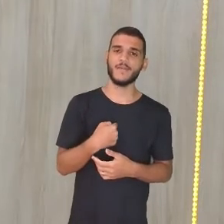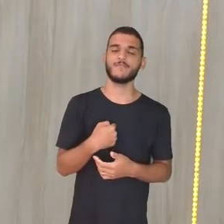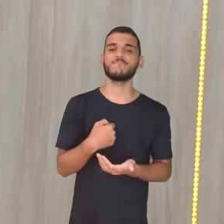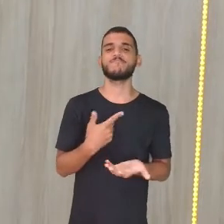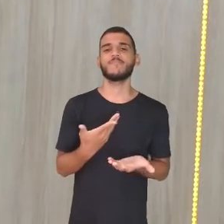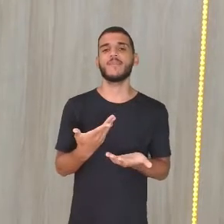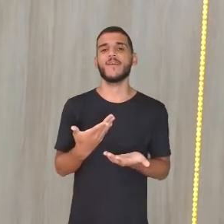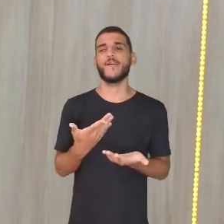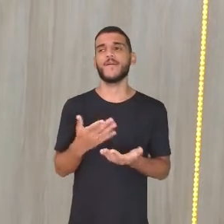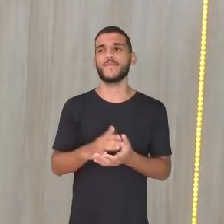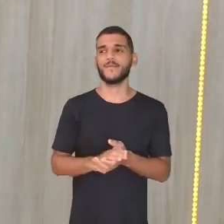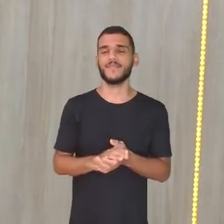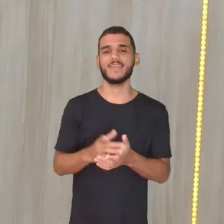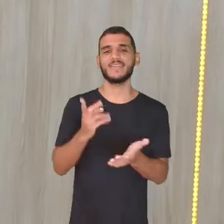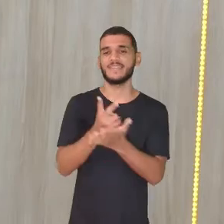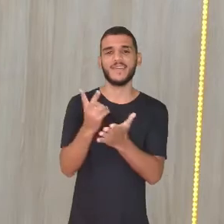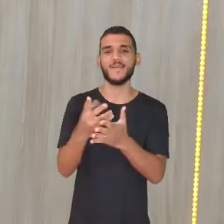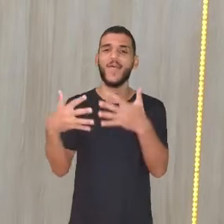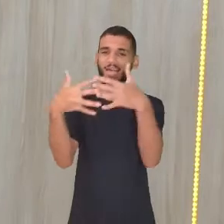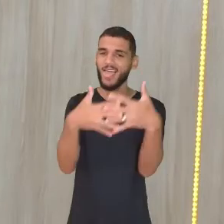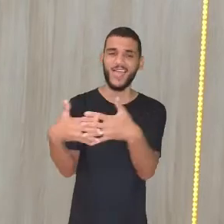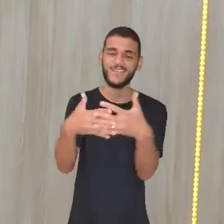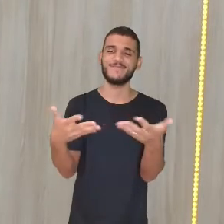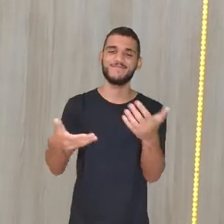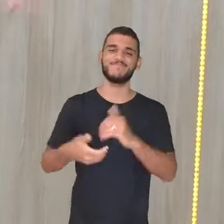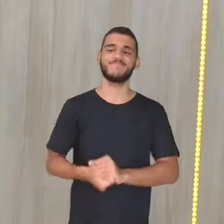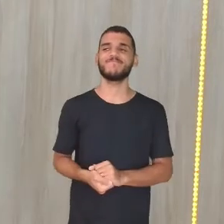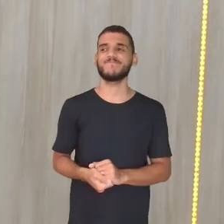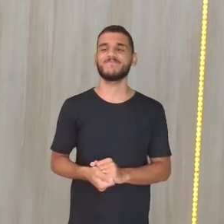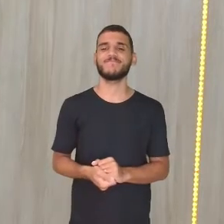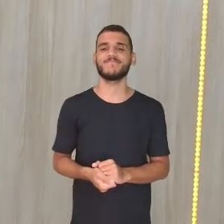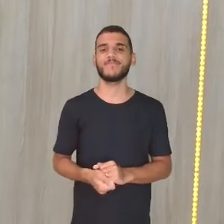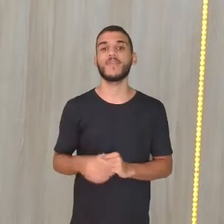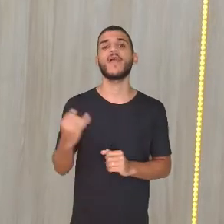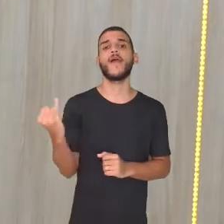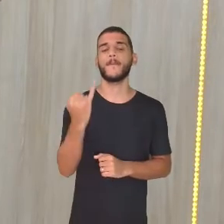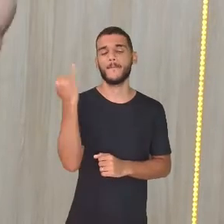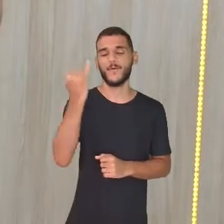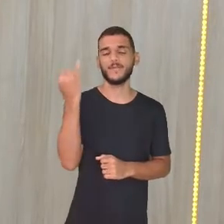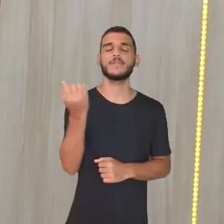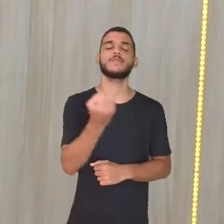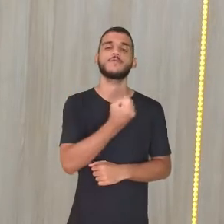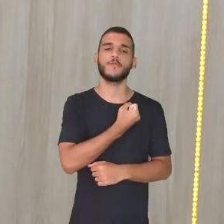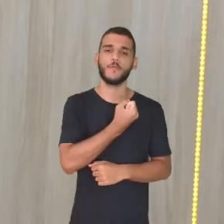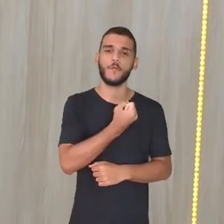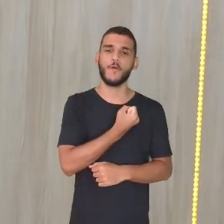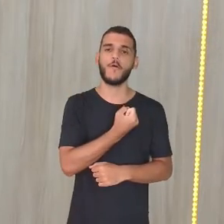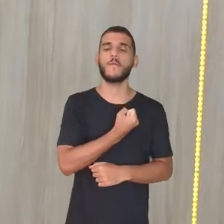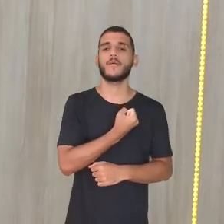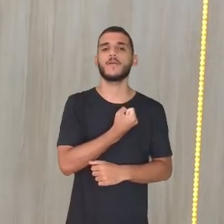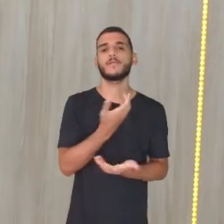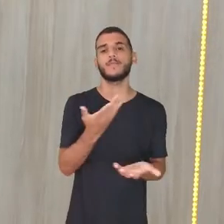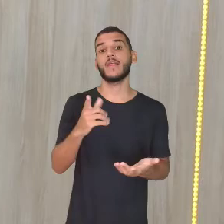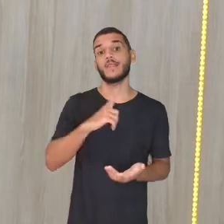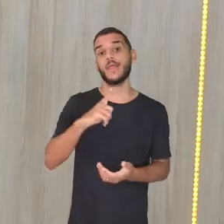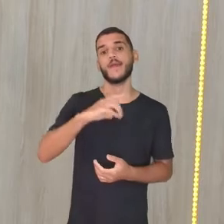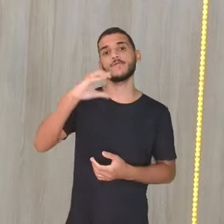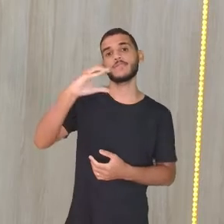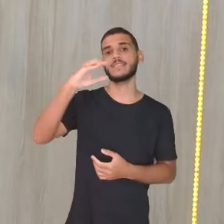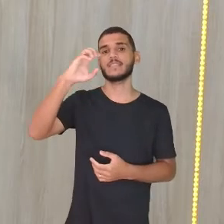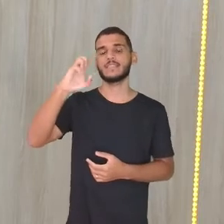né? Mas eu atrapalhei ele aqui, né? Ele falou da importância dos números também para o CEP,